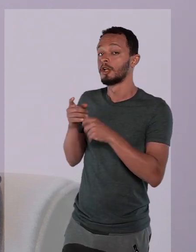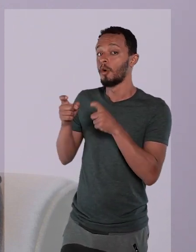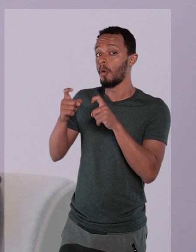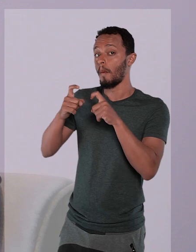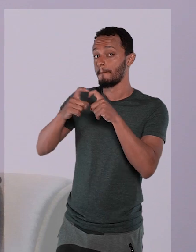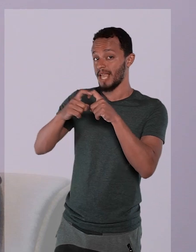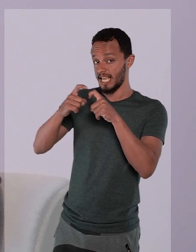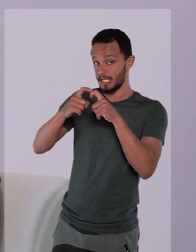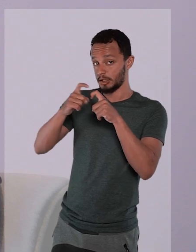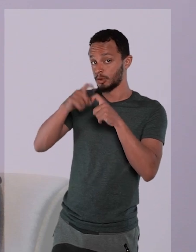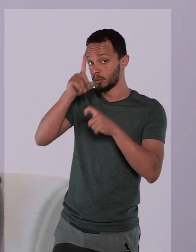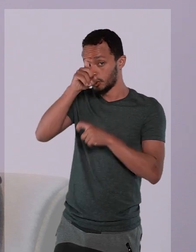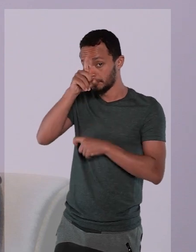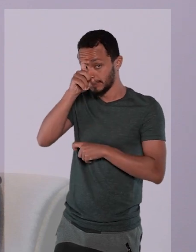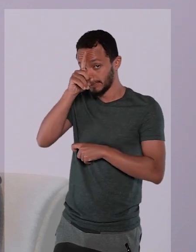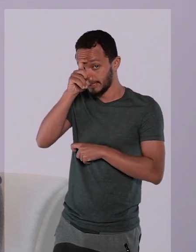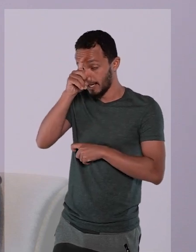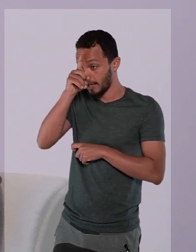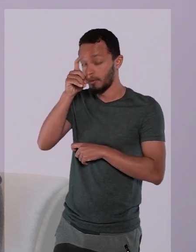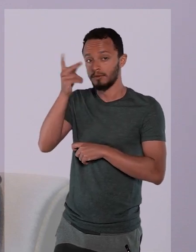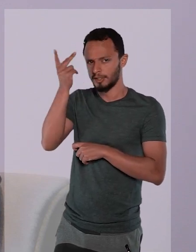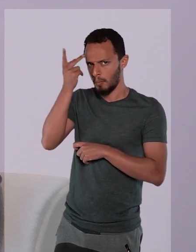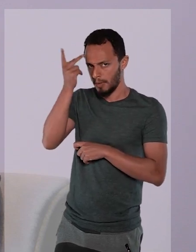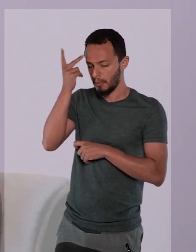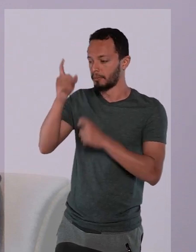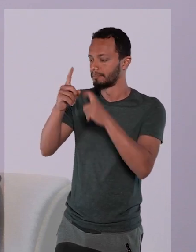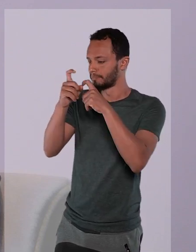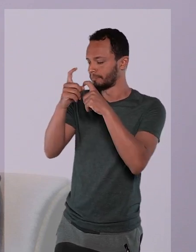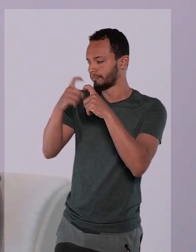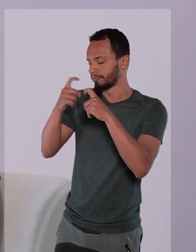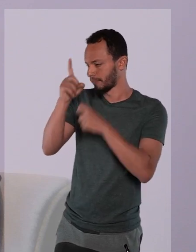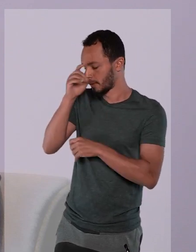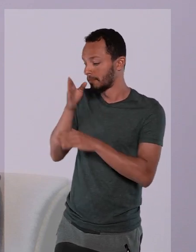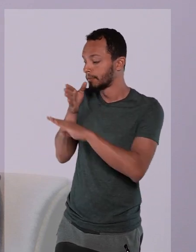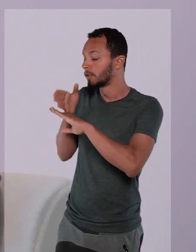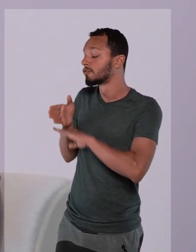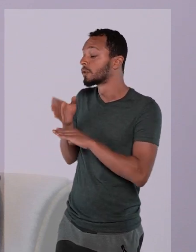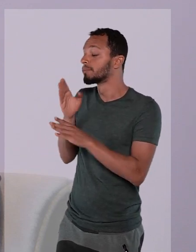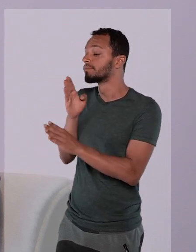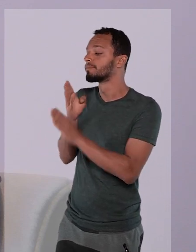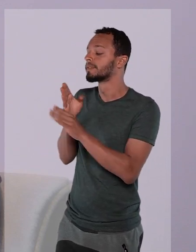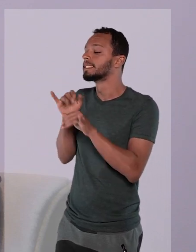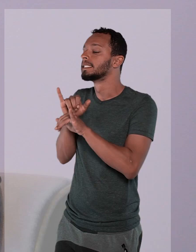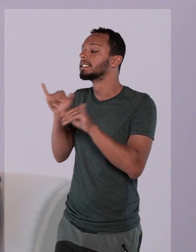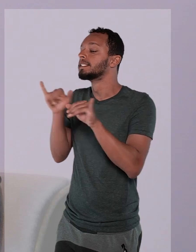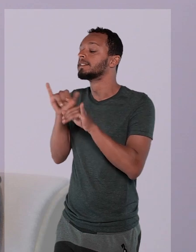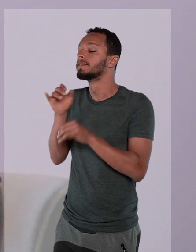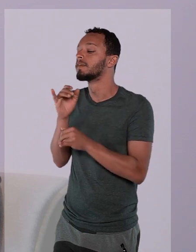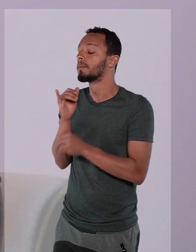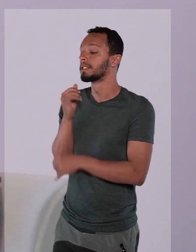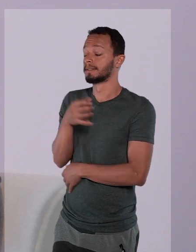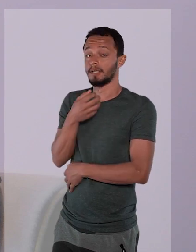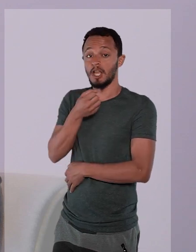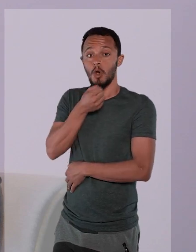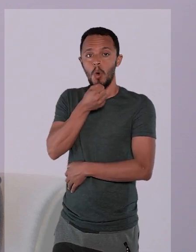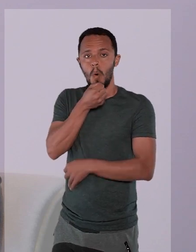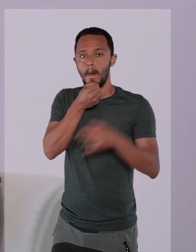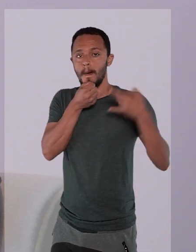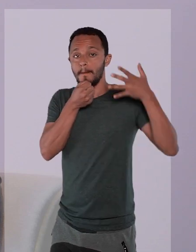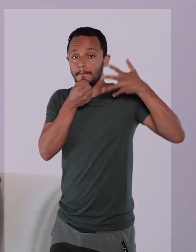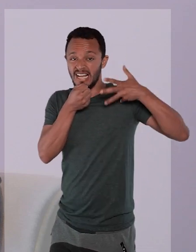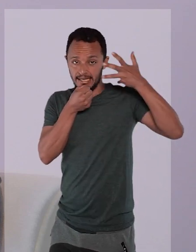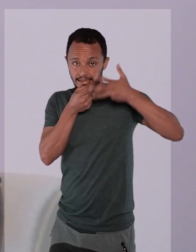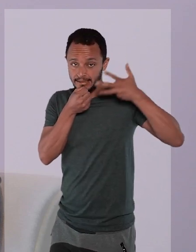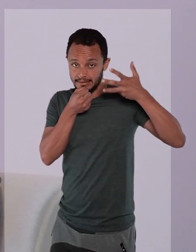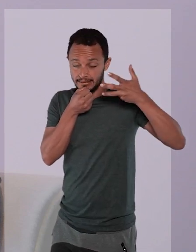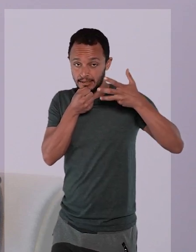na Hospitalar, em São Paulo, a semana passada, sobre o impacto do negacionismo na